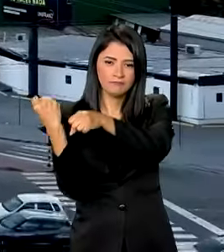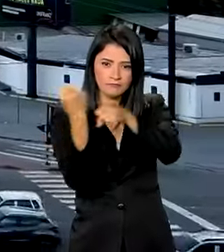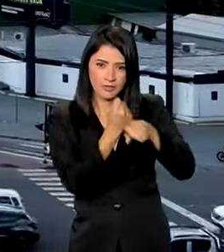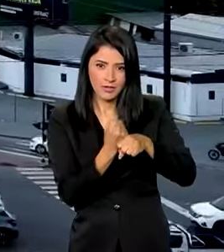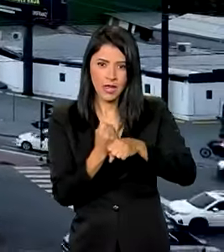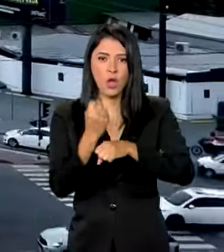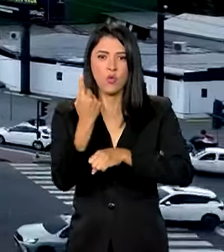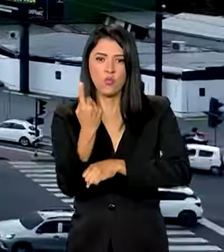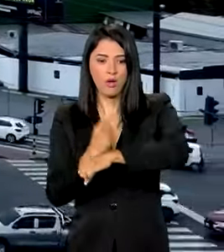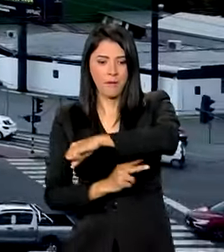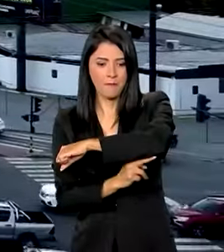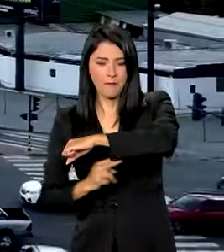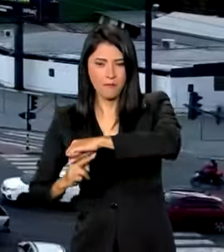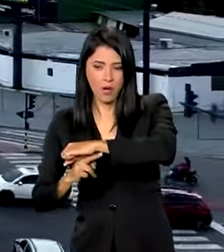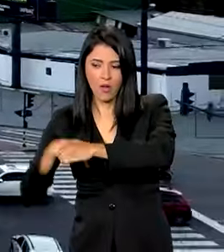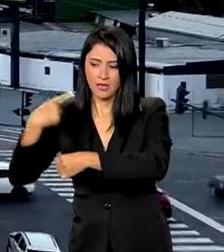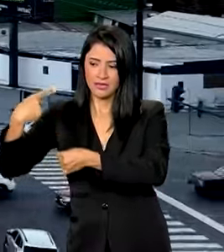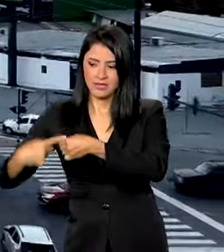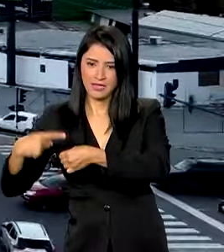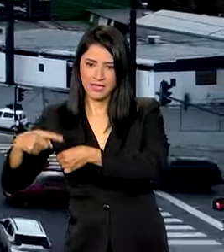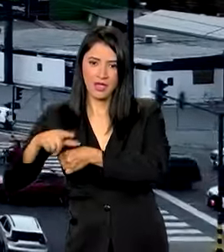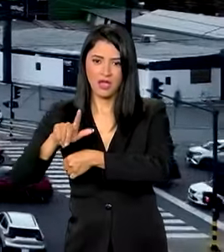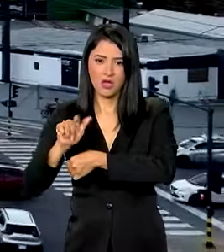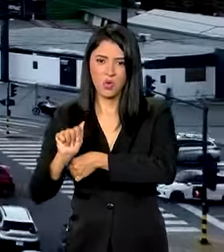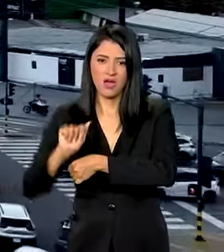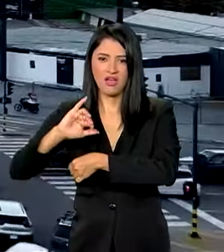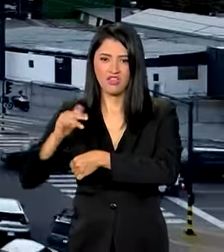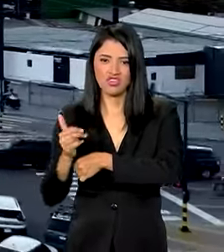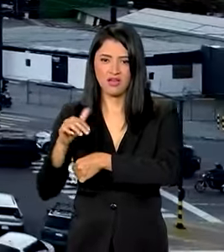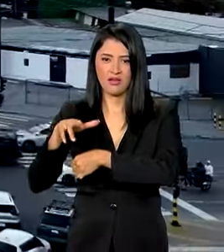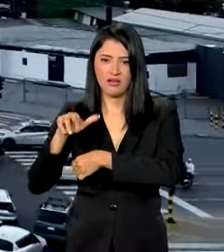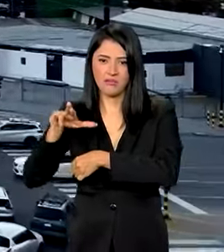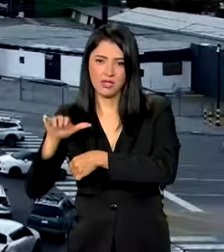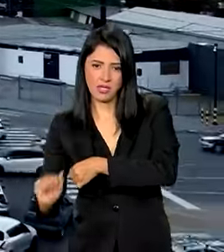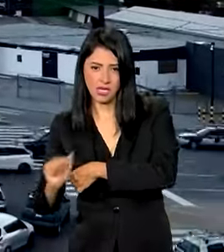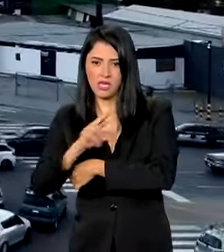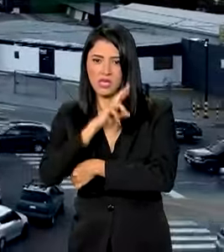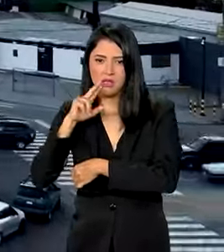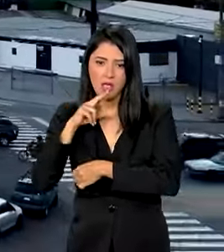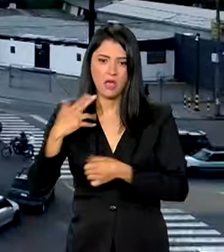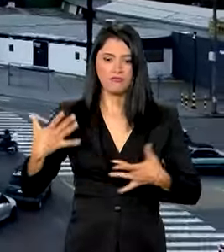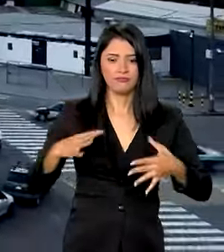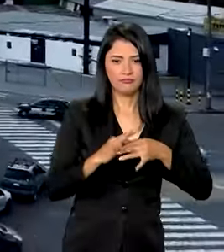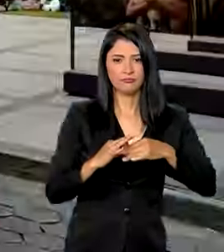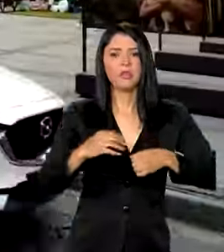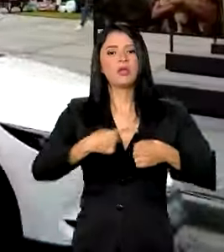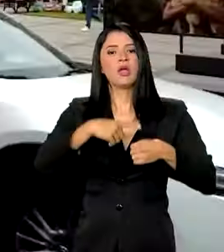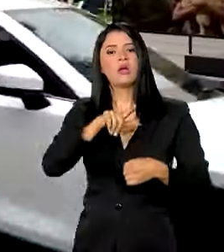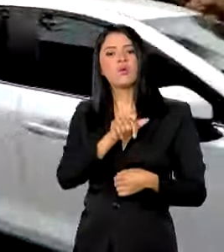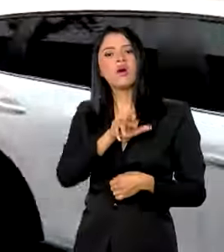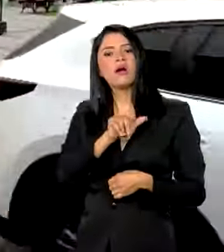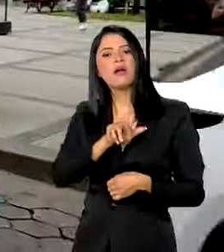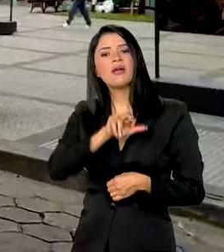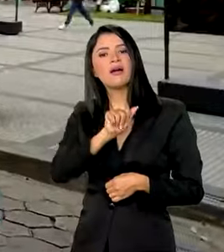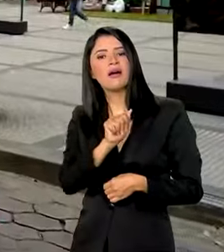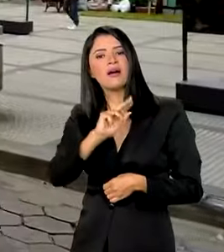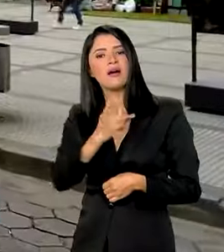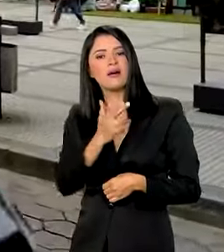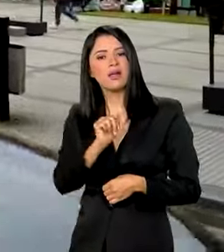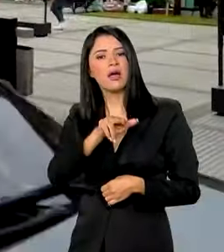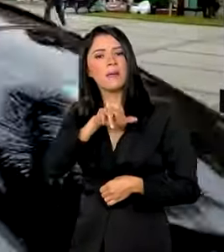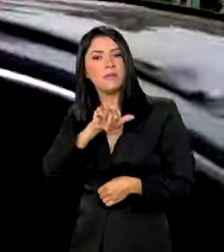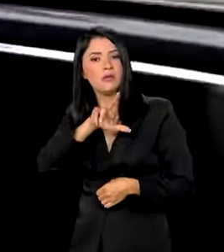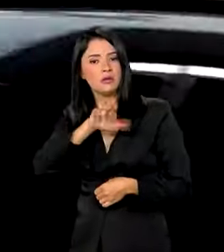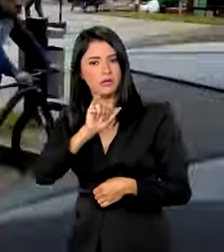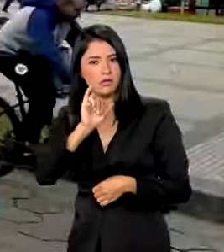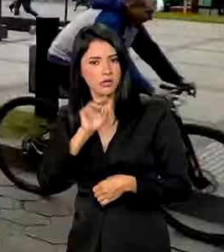uma ponte que vai ligar a cidade brasileira de Guajará-Mirim, em Rondônia, com a boliviana Guajará-Mirim. Também está em andamento um